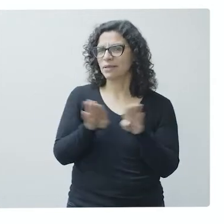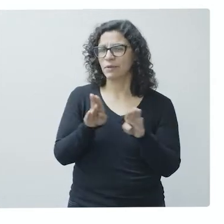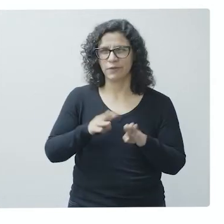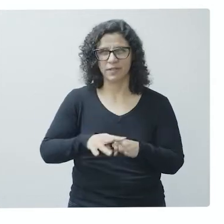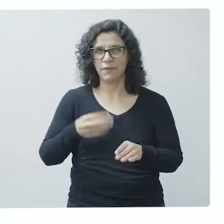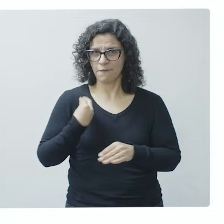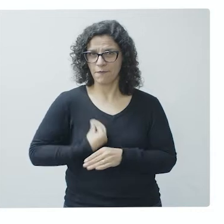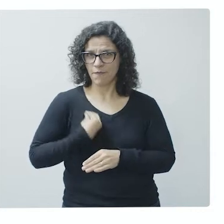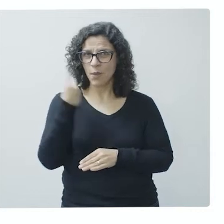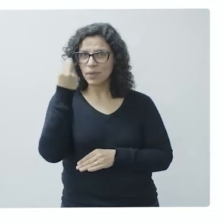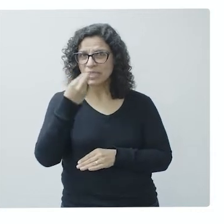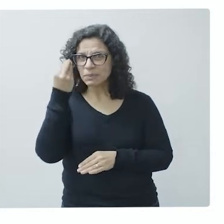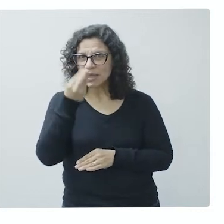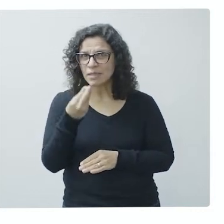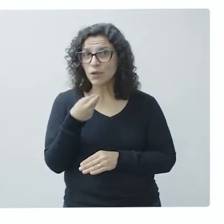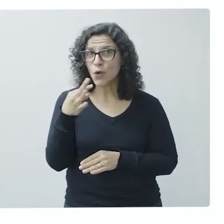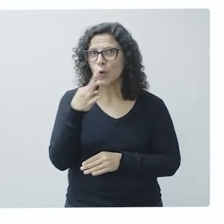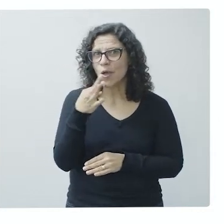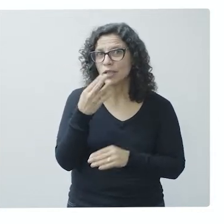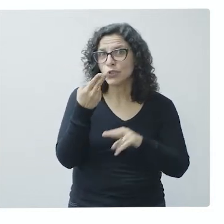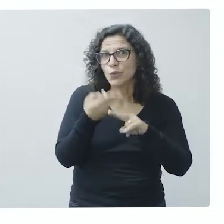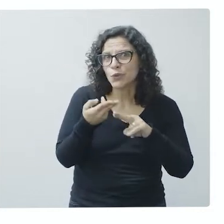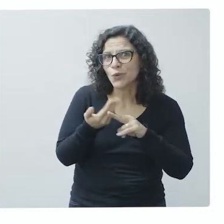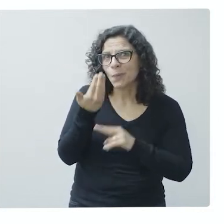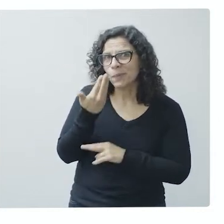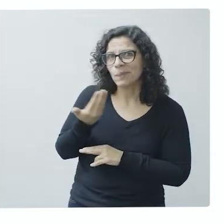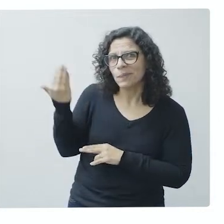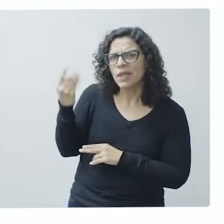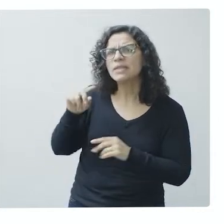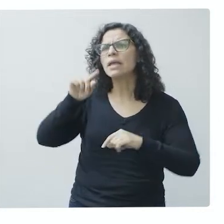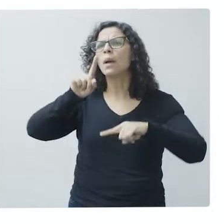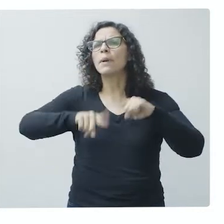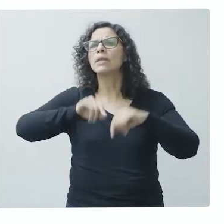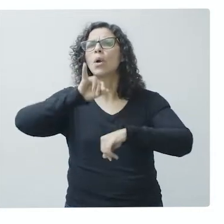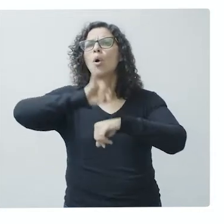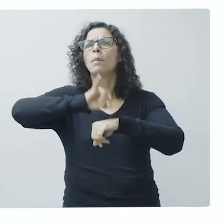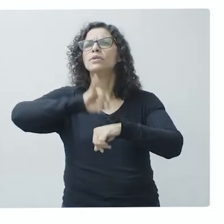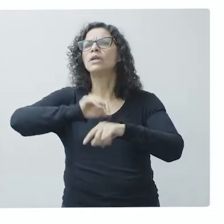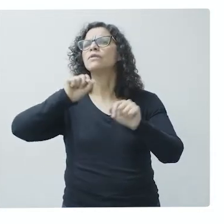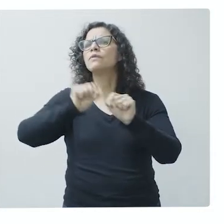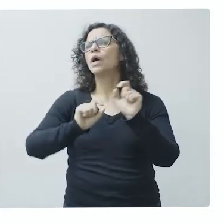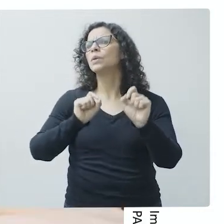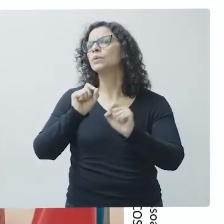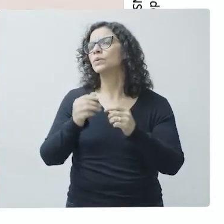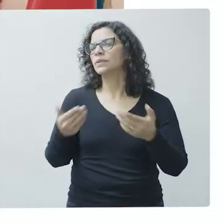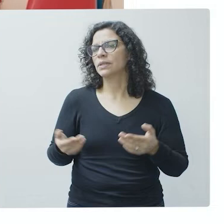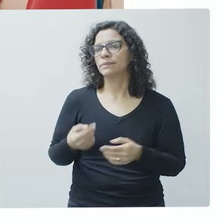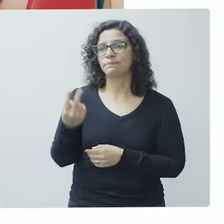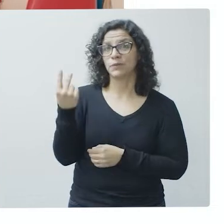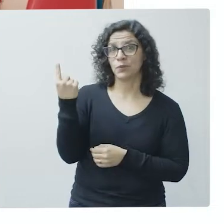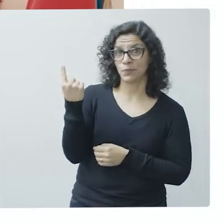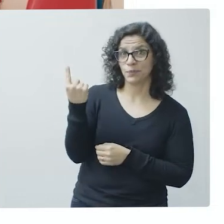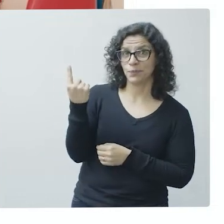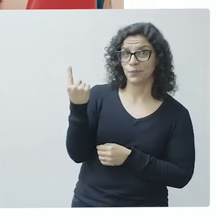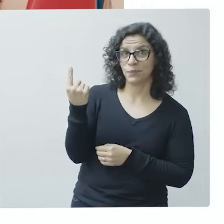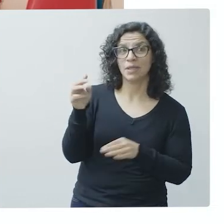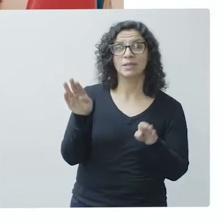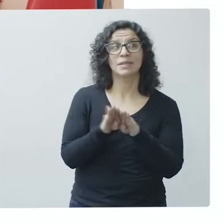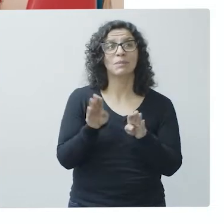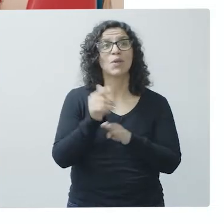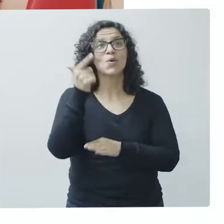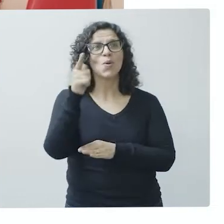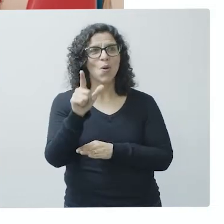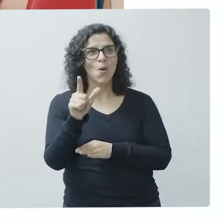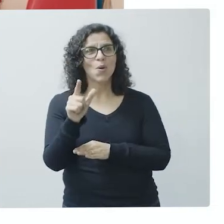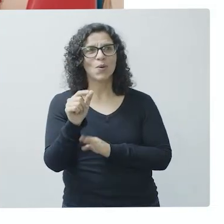que você viveu nessa época? O que esse objeto aí faz? Depois nós temos uma